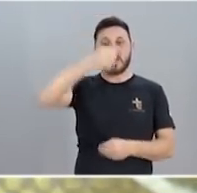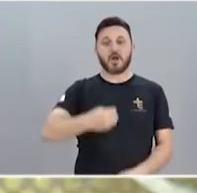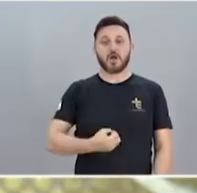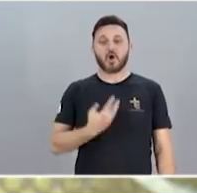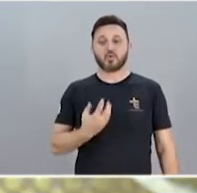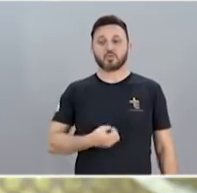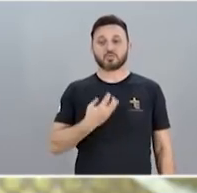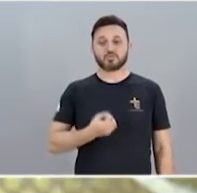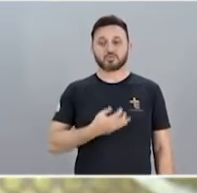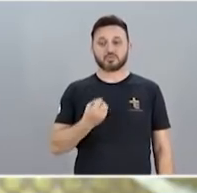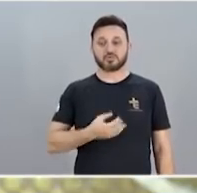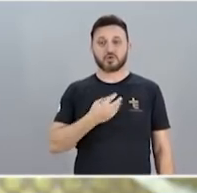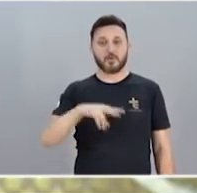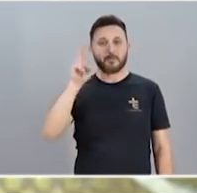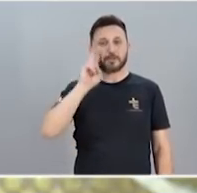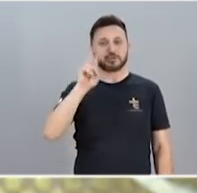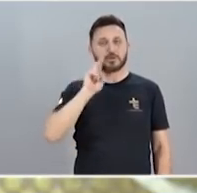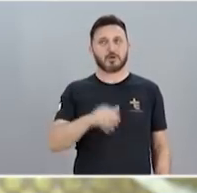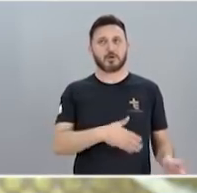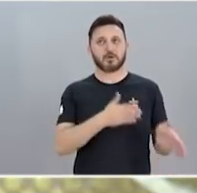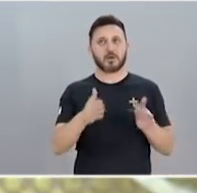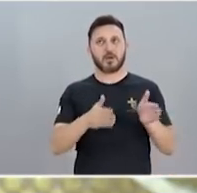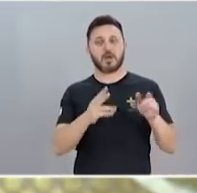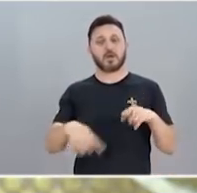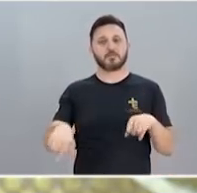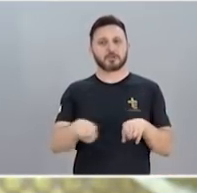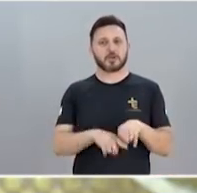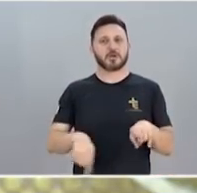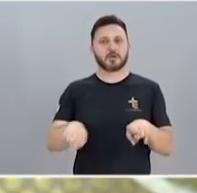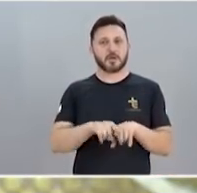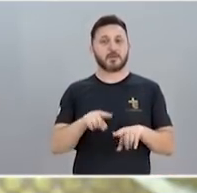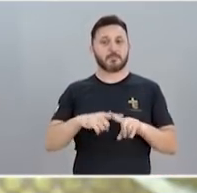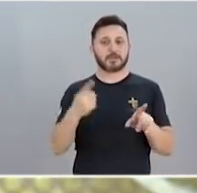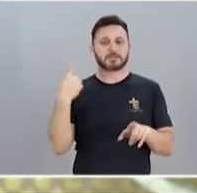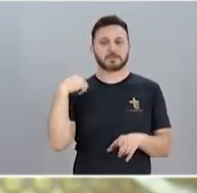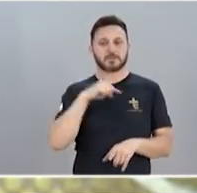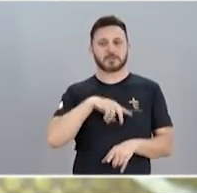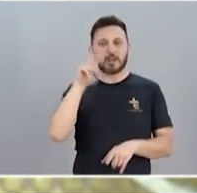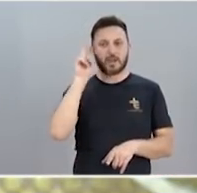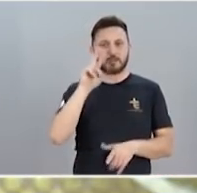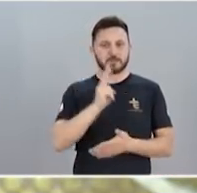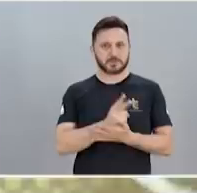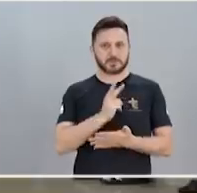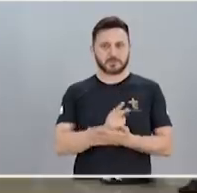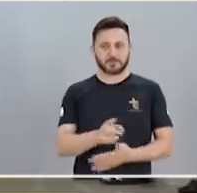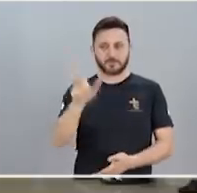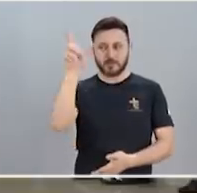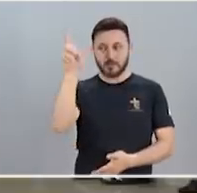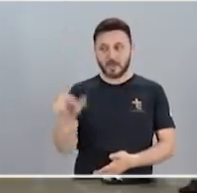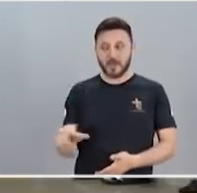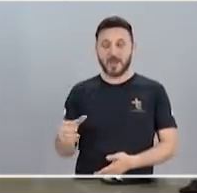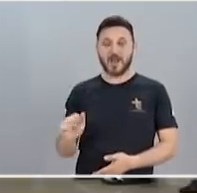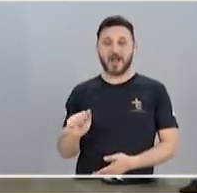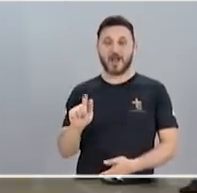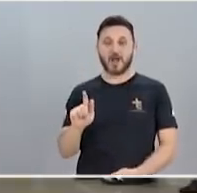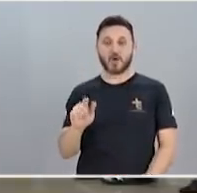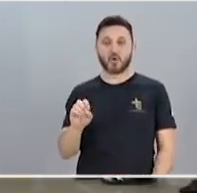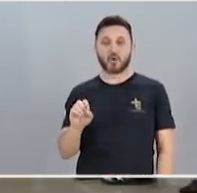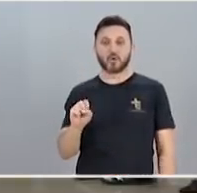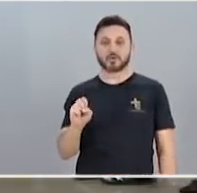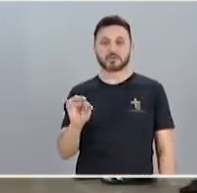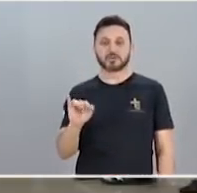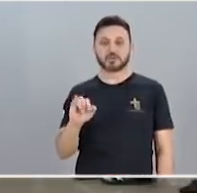história um tanto repetitiva, mas sempre bom lembrar. Esse homem, que tanto